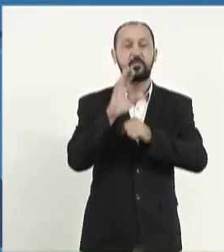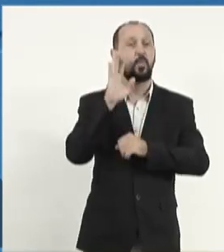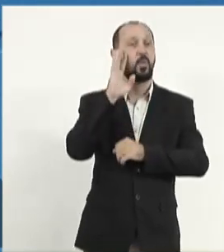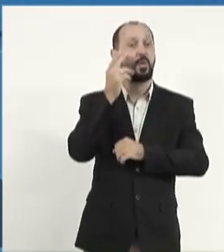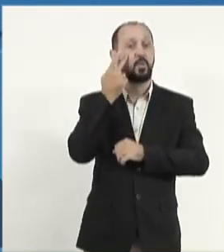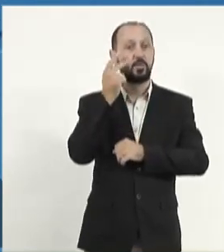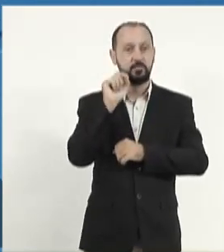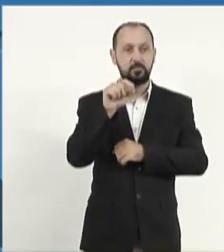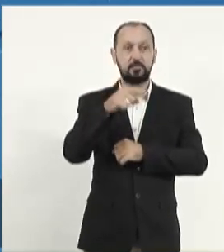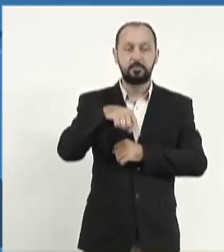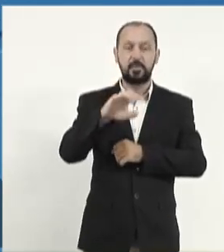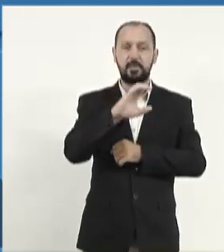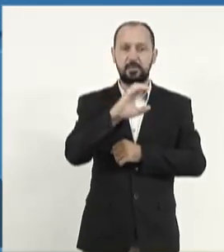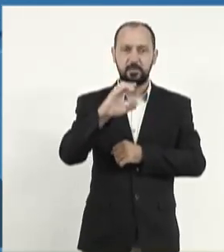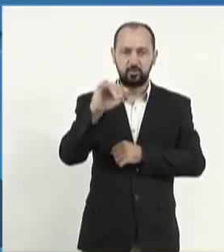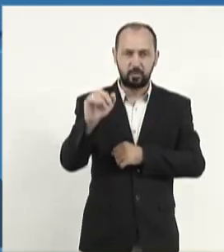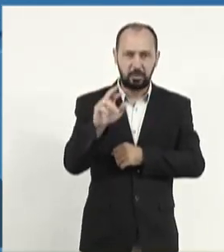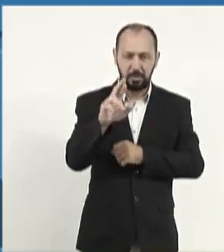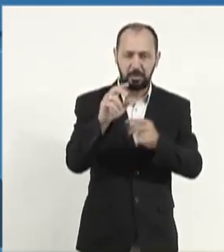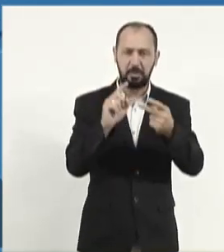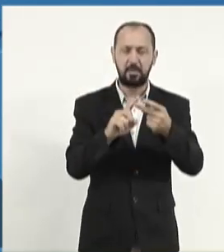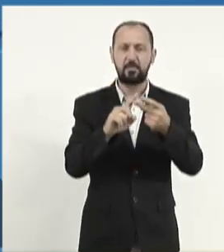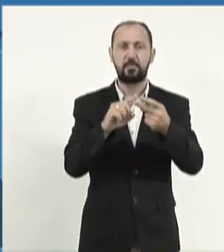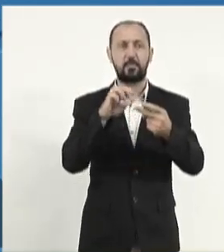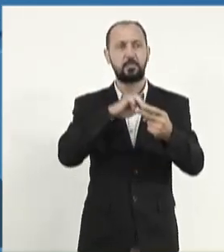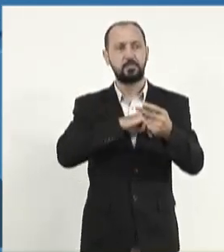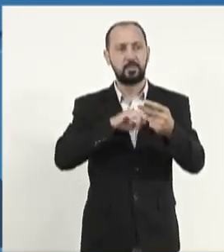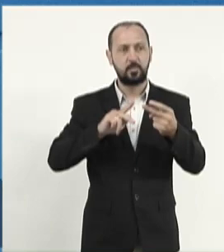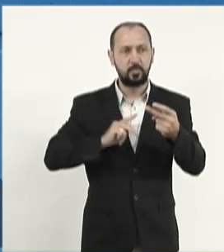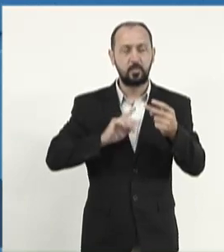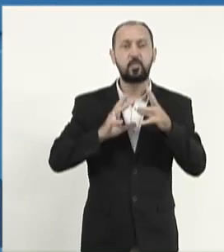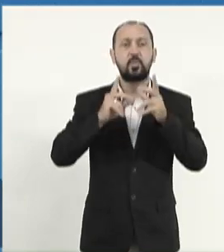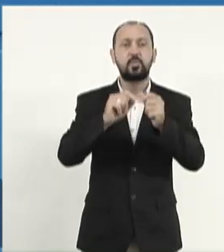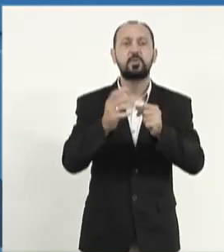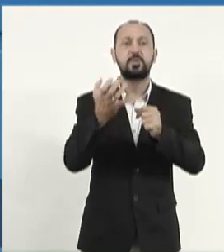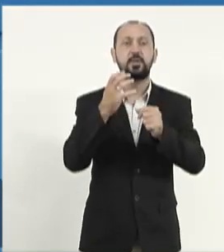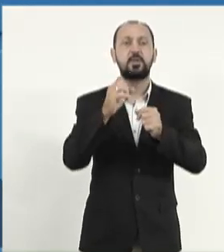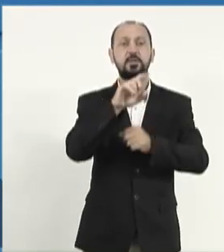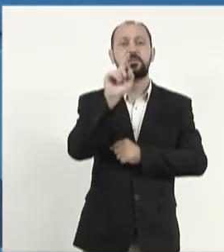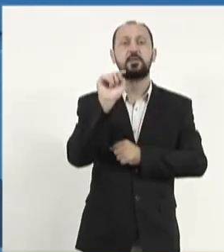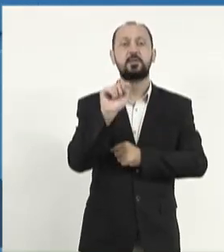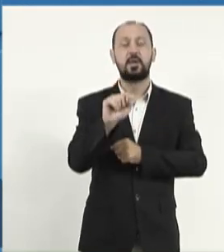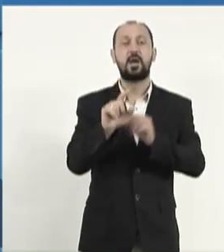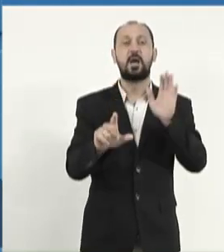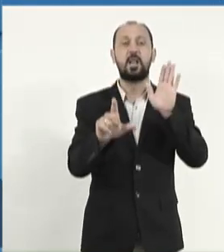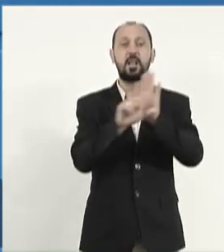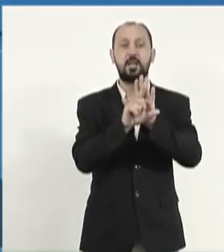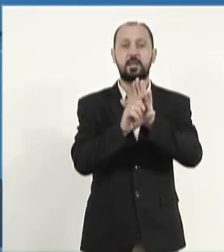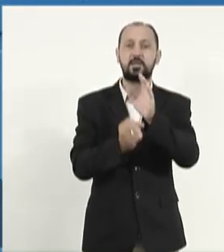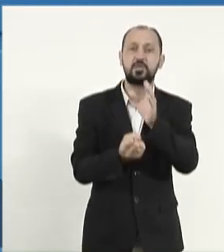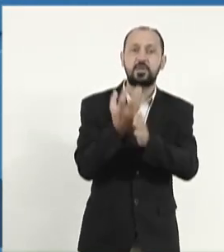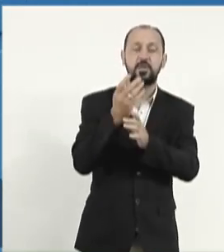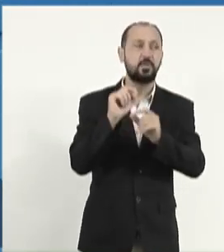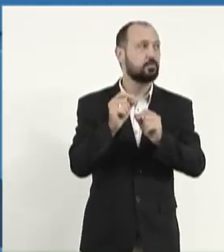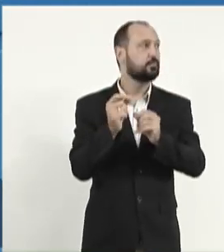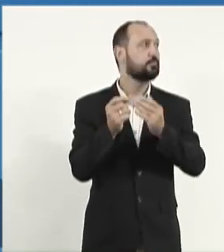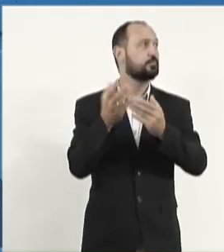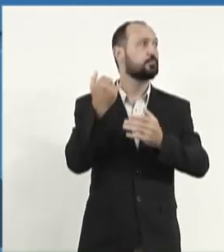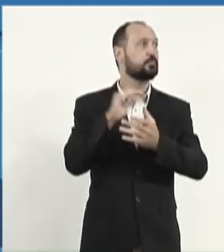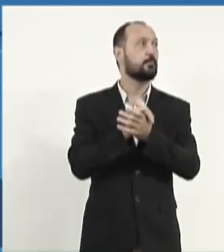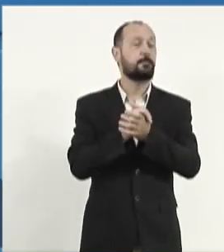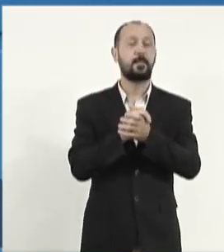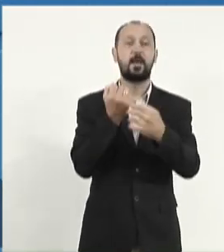reconhecido pela CCJ, pelo Ministério Público, por todo mundo que quis questionar a lei que nós criamos naquela época,